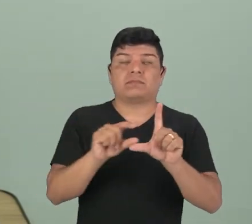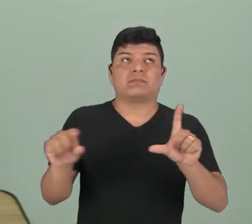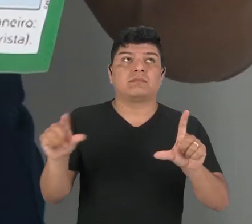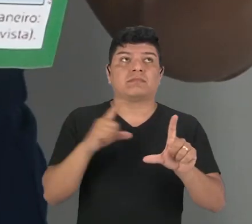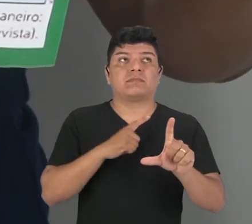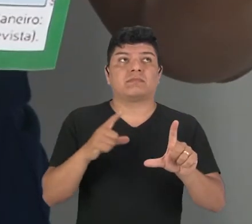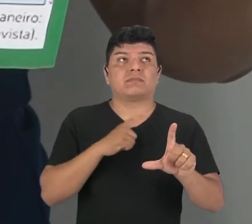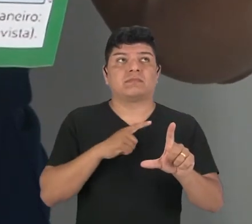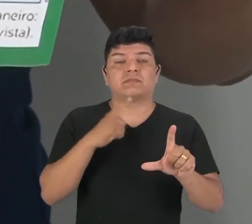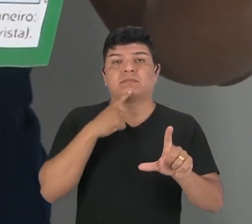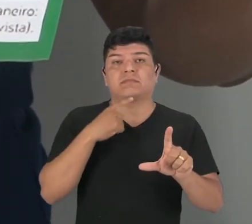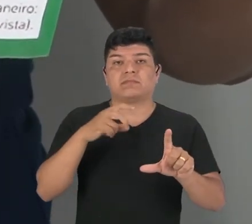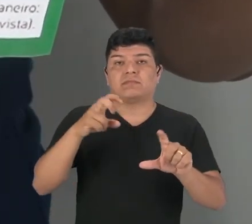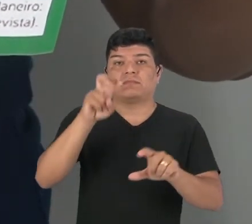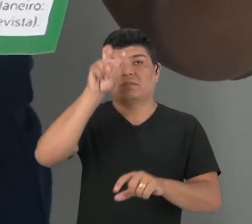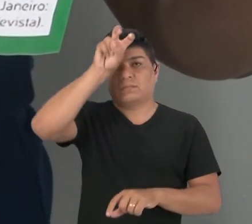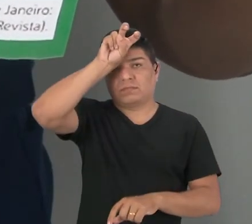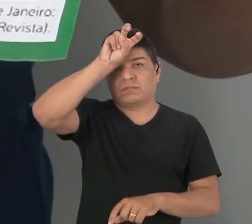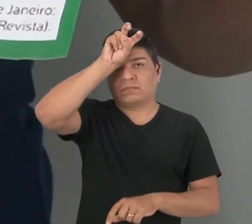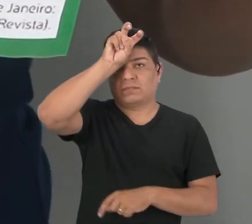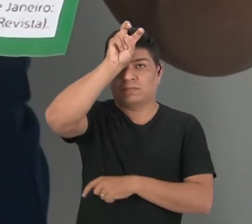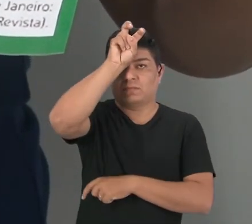a laranja é o Egito,